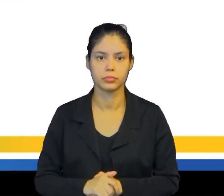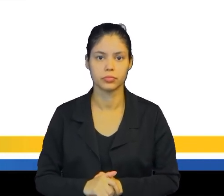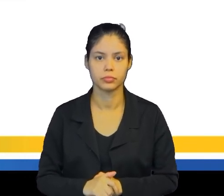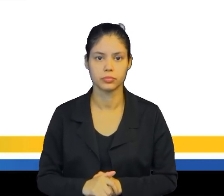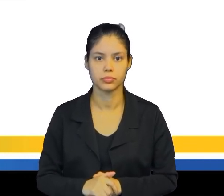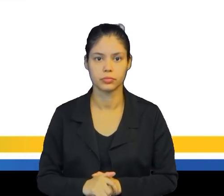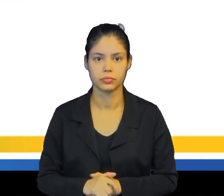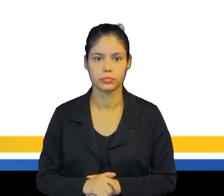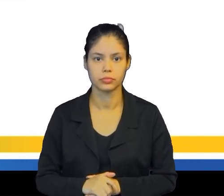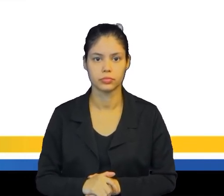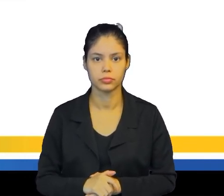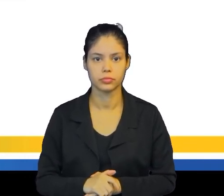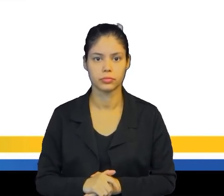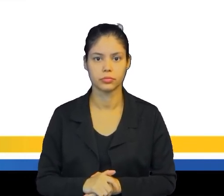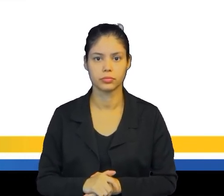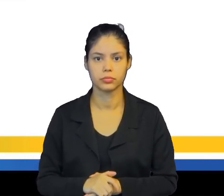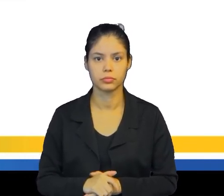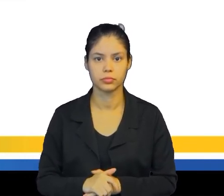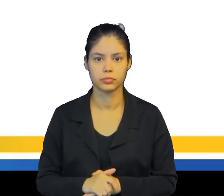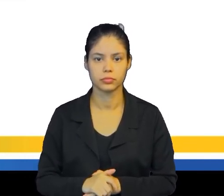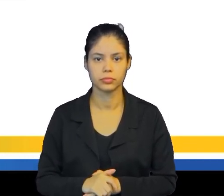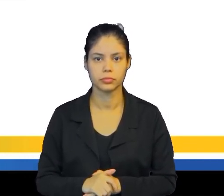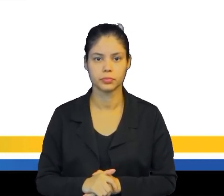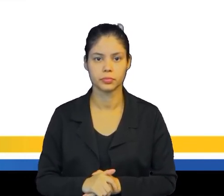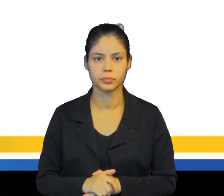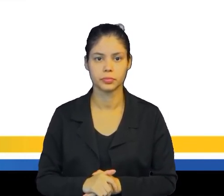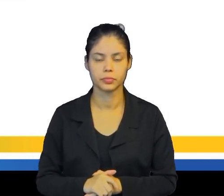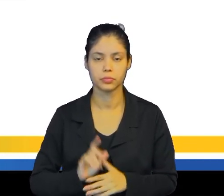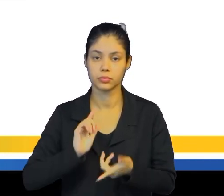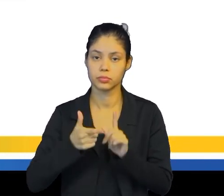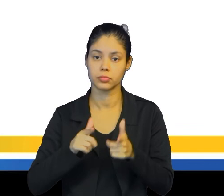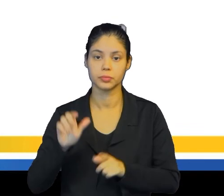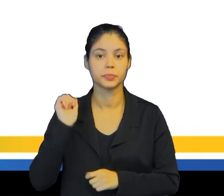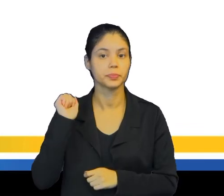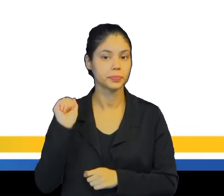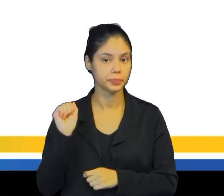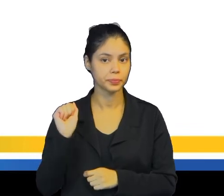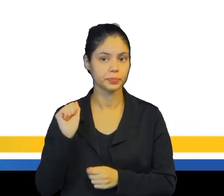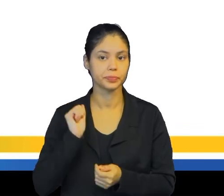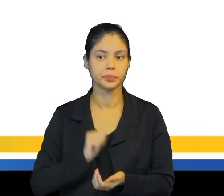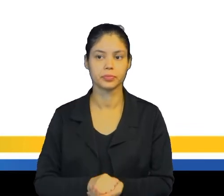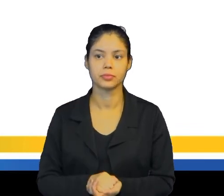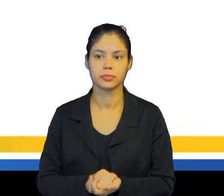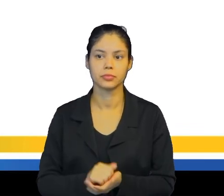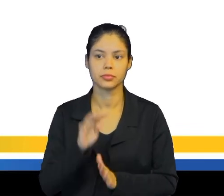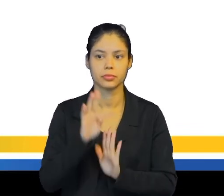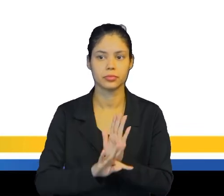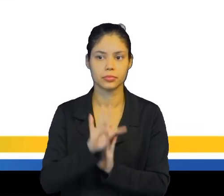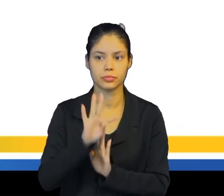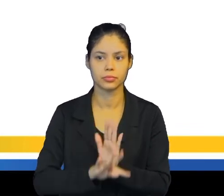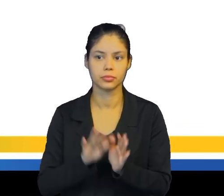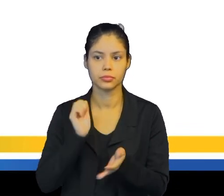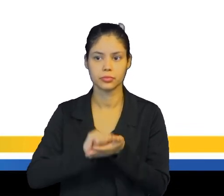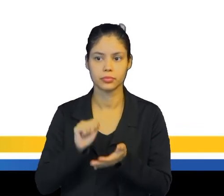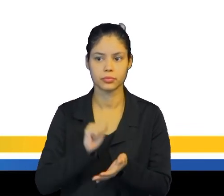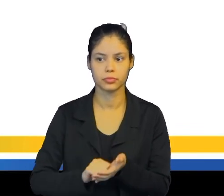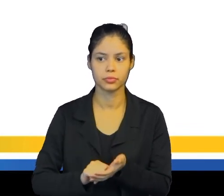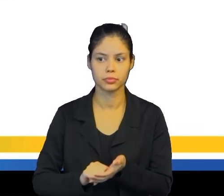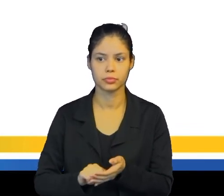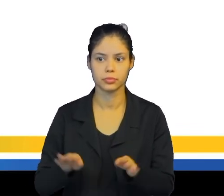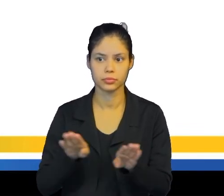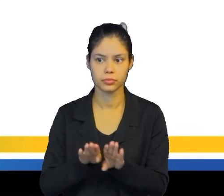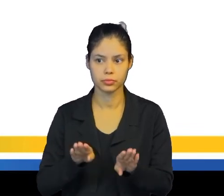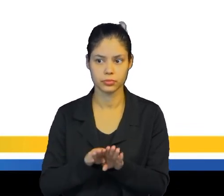vamos ver? Qual a alternativa, pessoal? Letra A, não é? Textos e escritos em